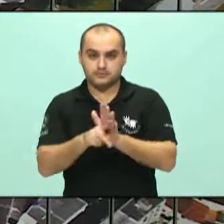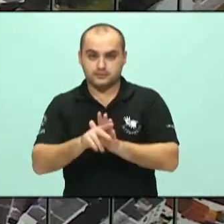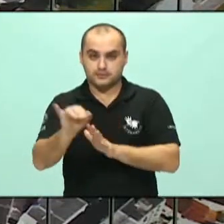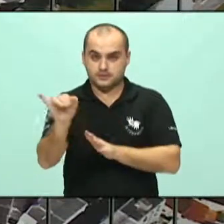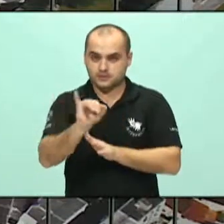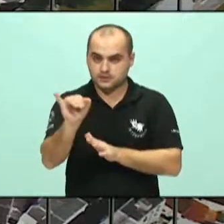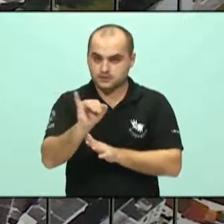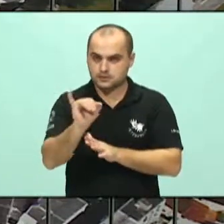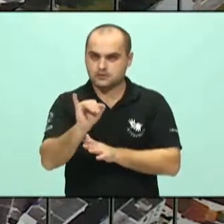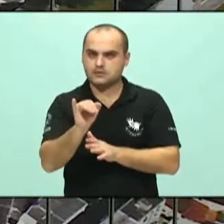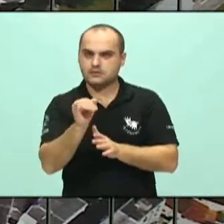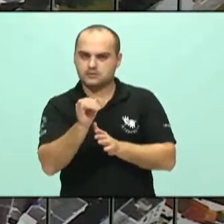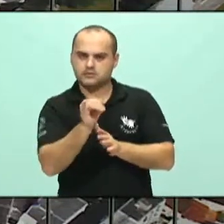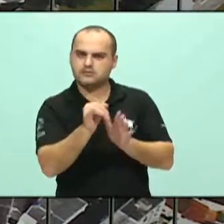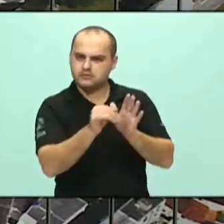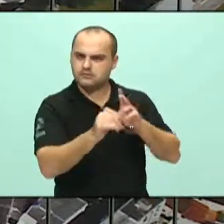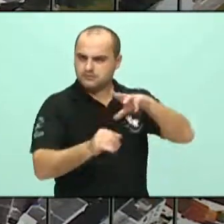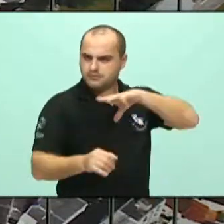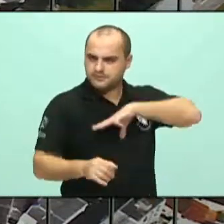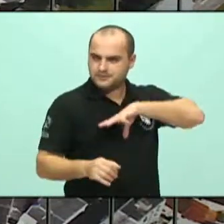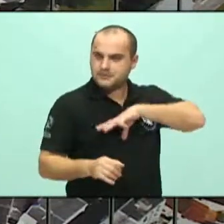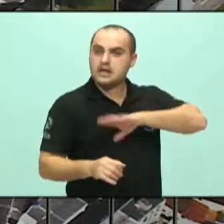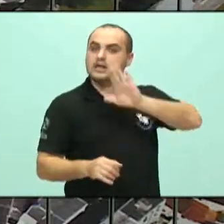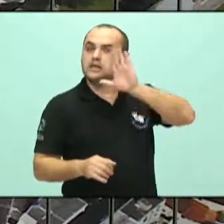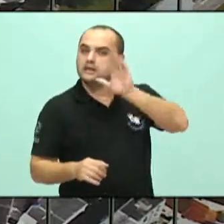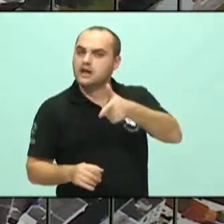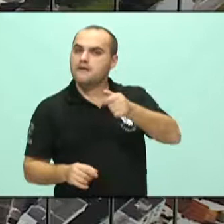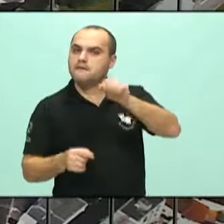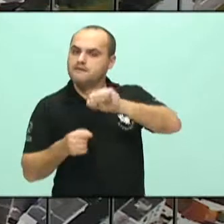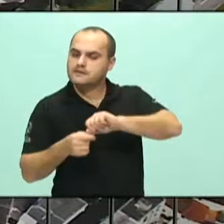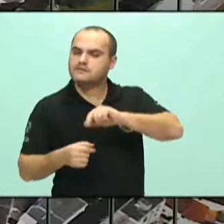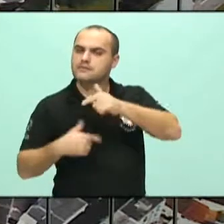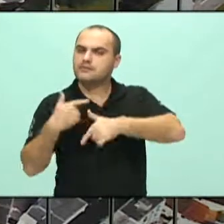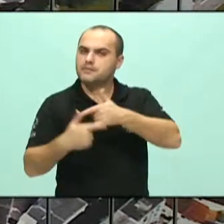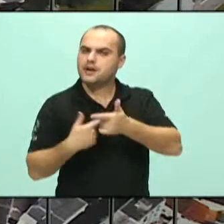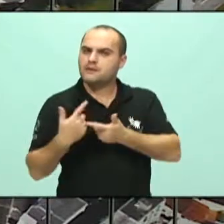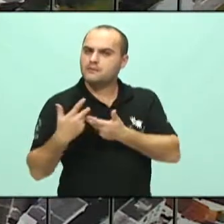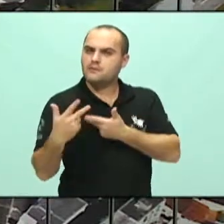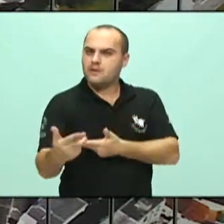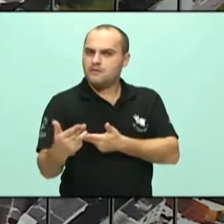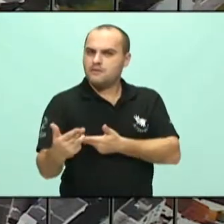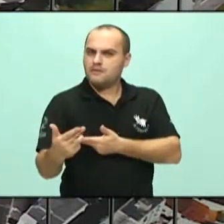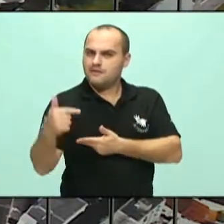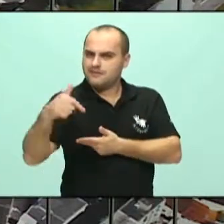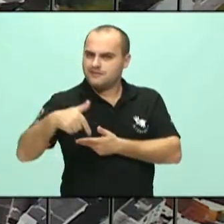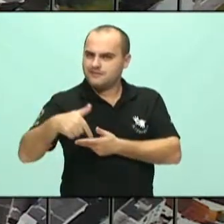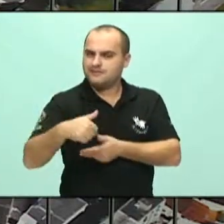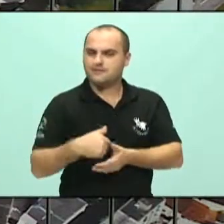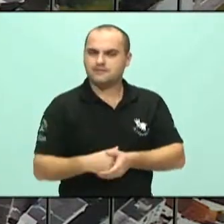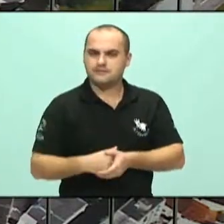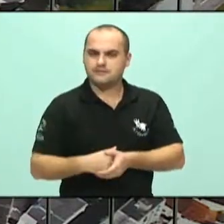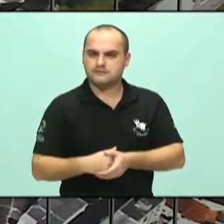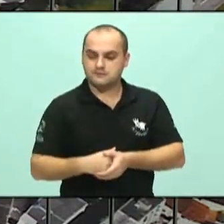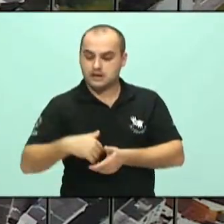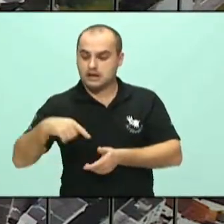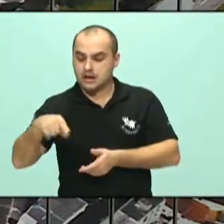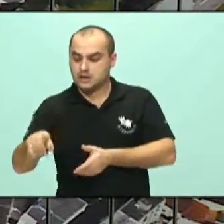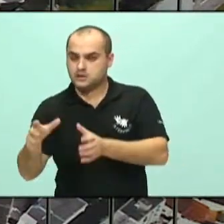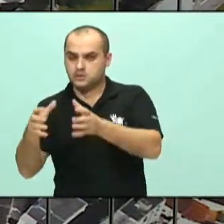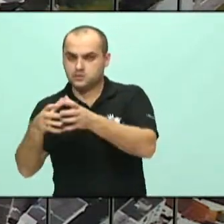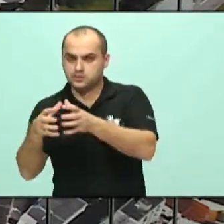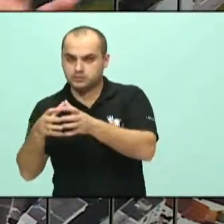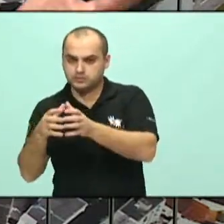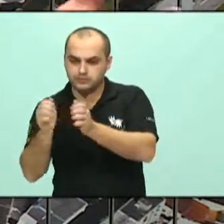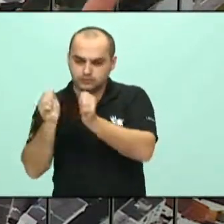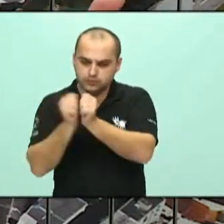itajaienses de origem luso que já faziam um trabalho semelhante aqui no Porto, antes deles. Então, esses grupos se